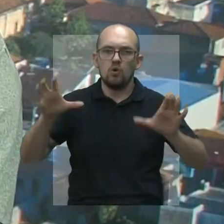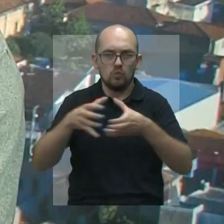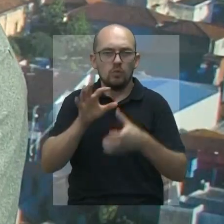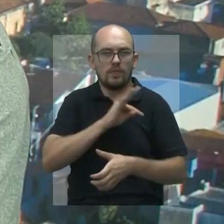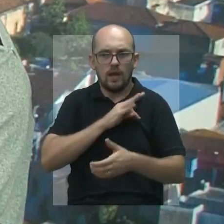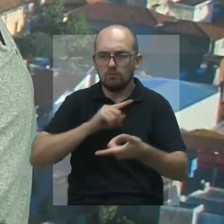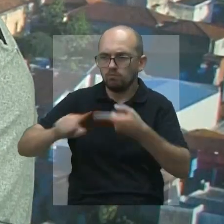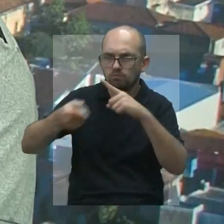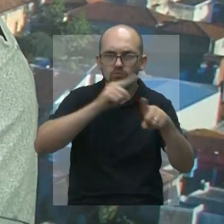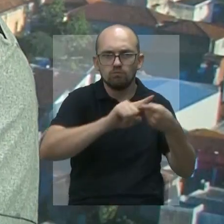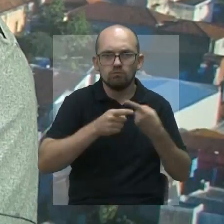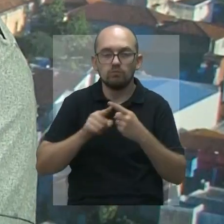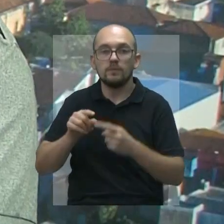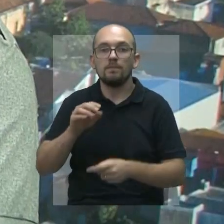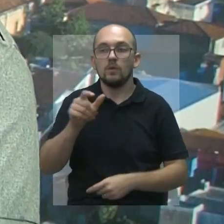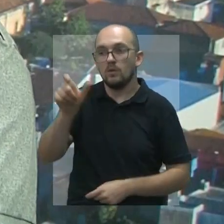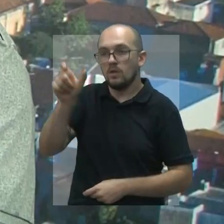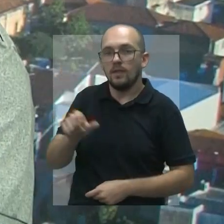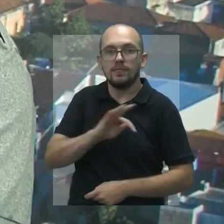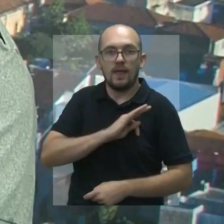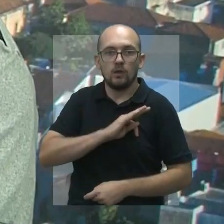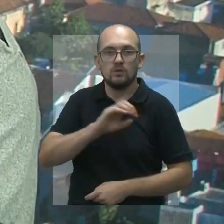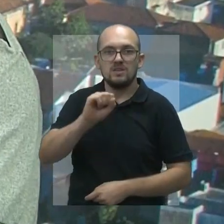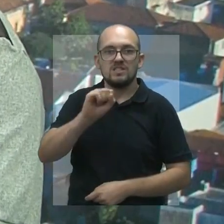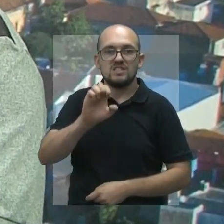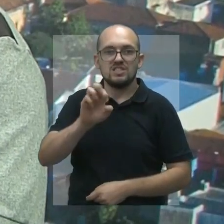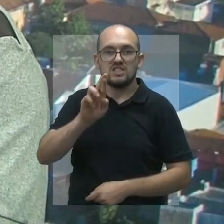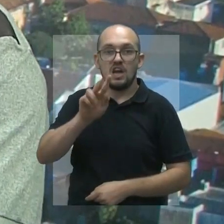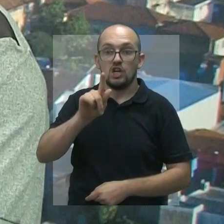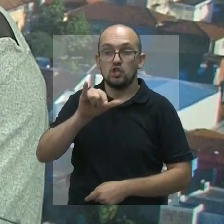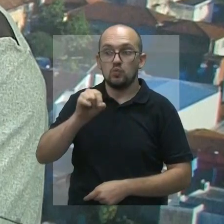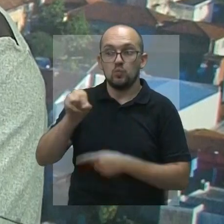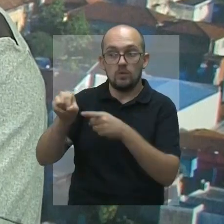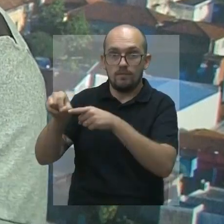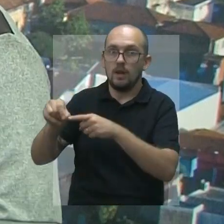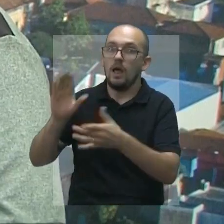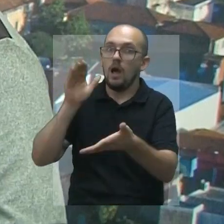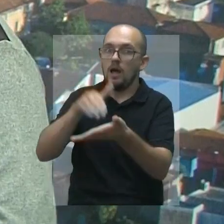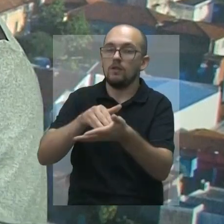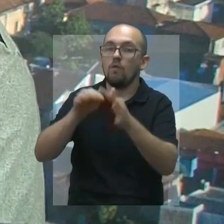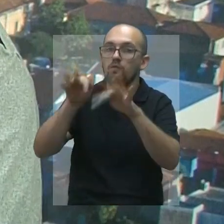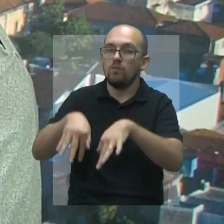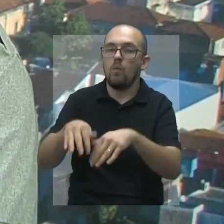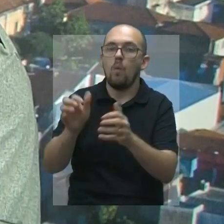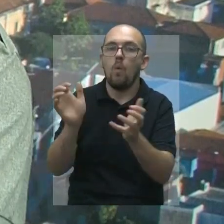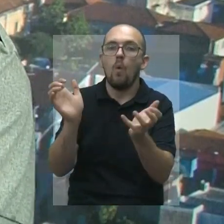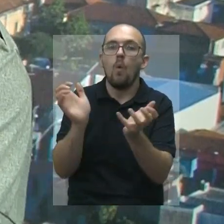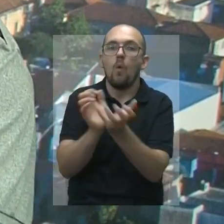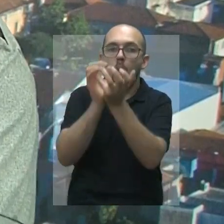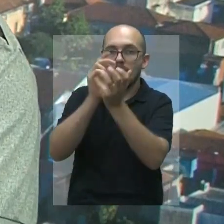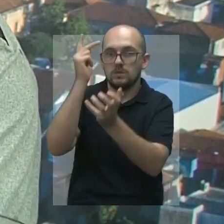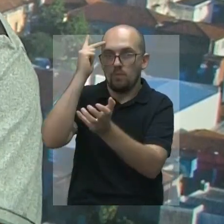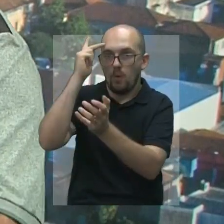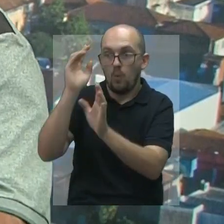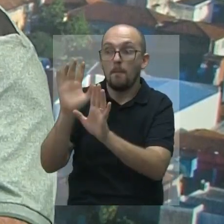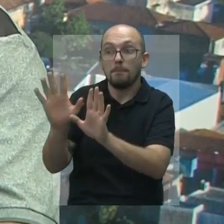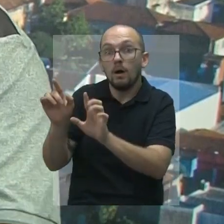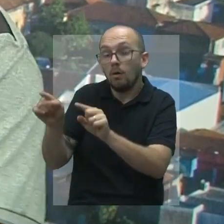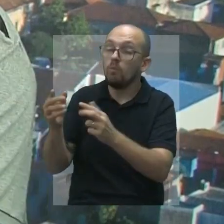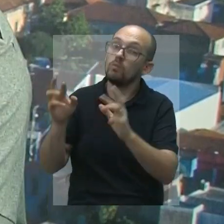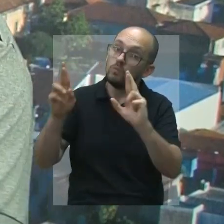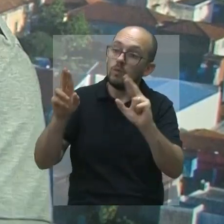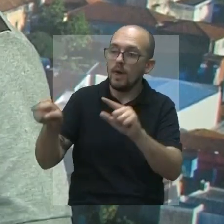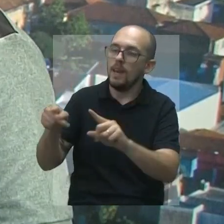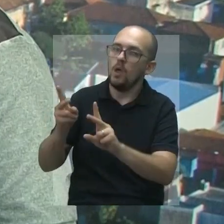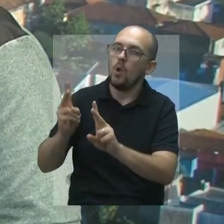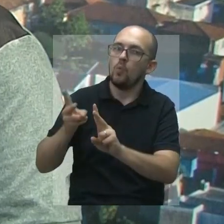o técnico Sérgio Caetano, que nós temos um compromisso com ele até o final da Copa São Paulo, mas o trabalho vem sendo direcionado para que ele dê continuidade